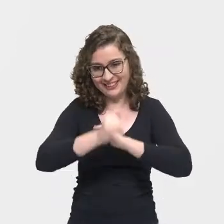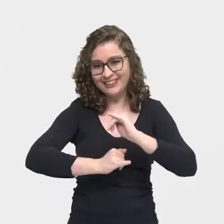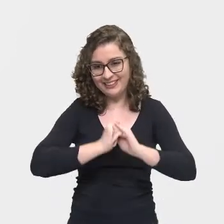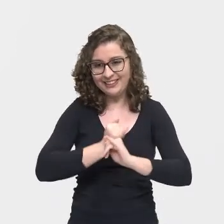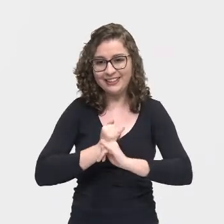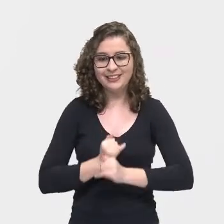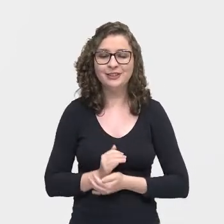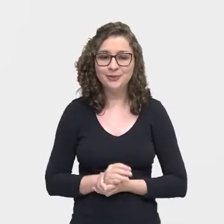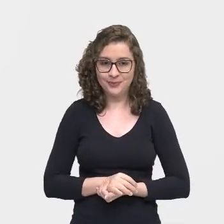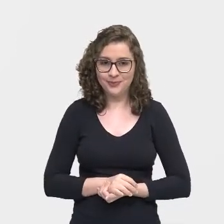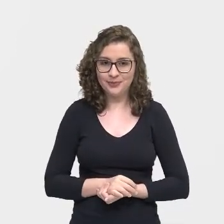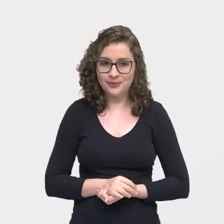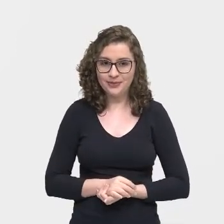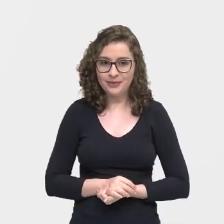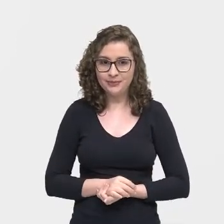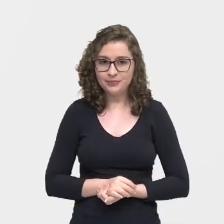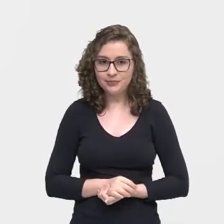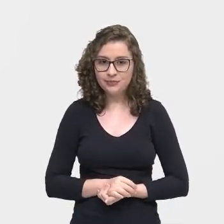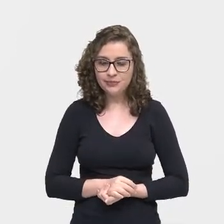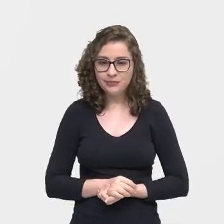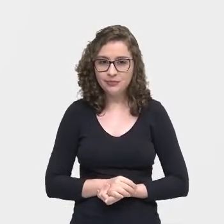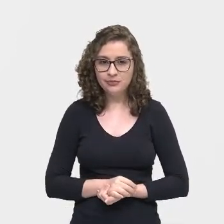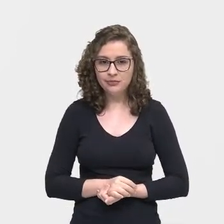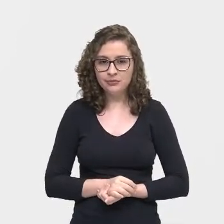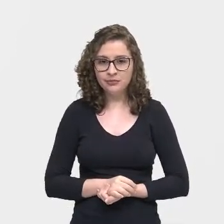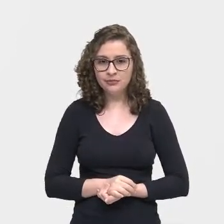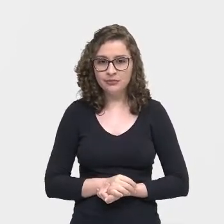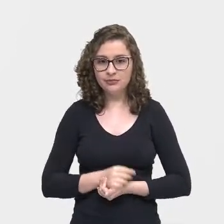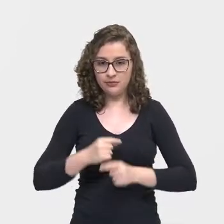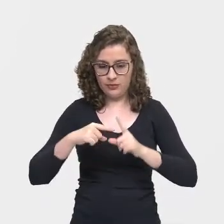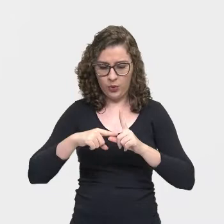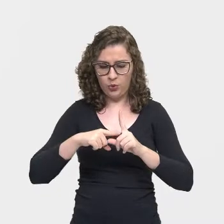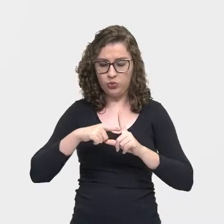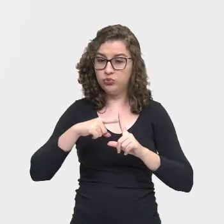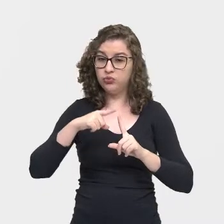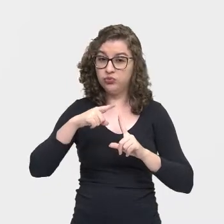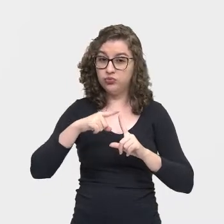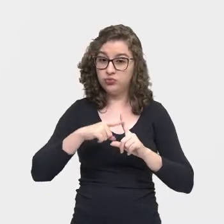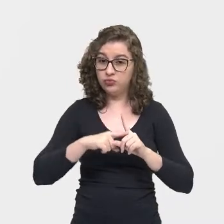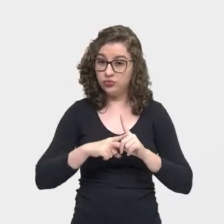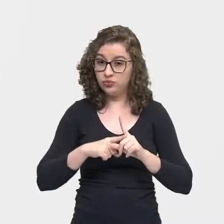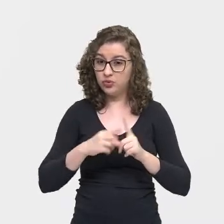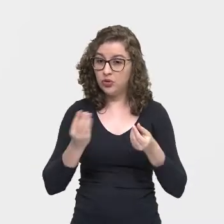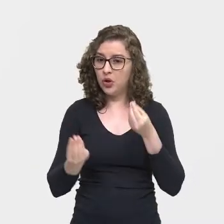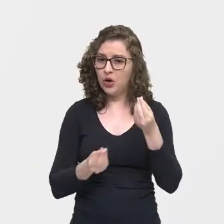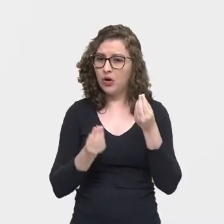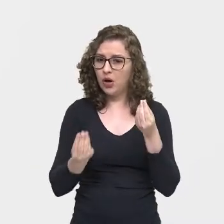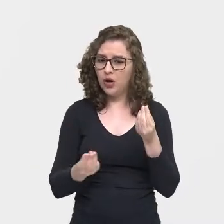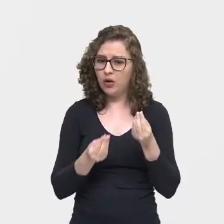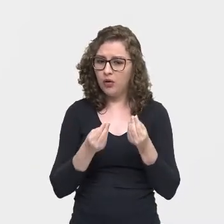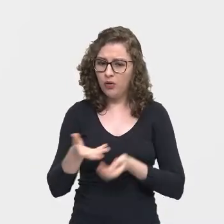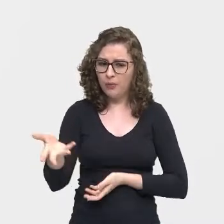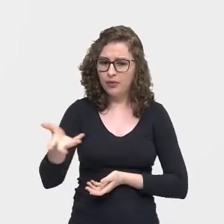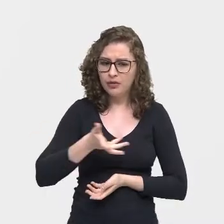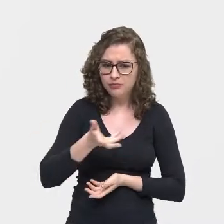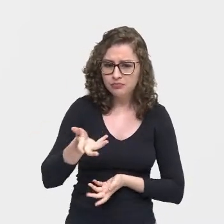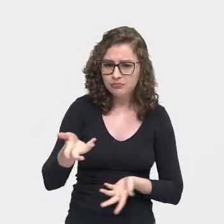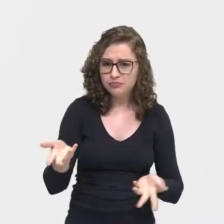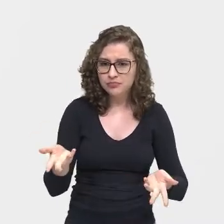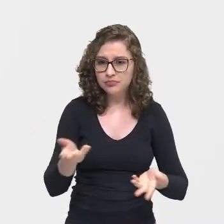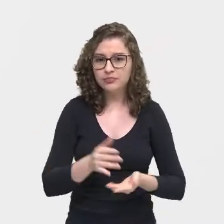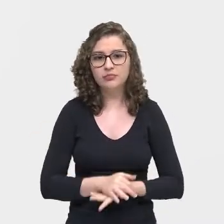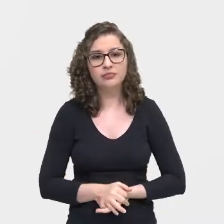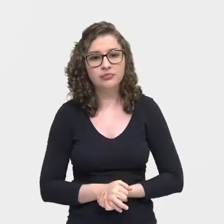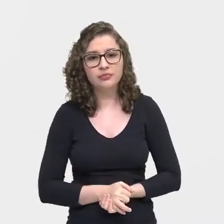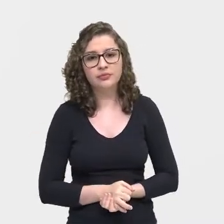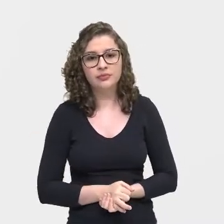Pode avançar? E agora a gente vai falar sobre como que a temperatura pode influenciar na velocidade das reações, tá